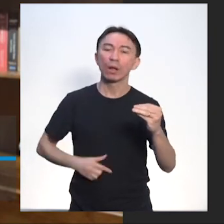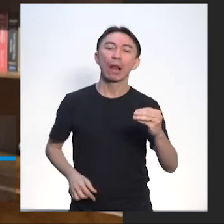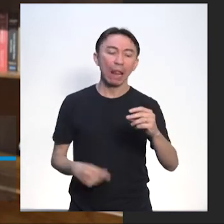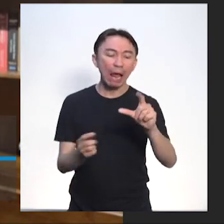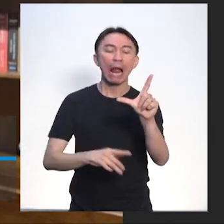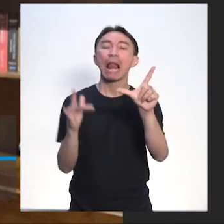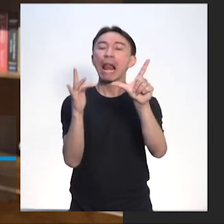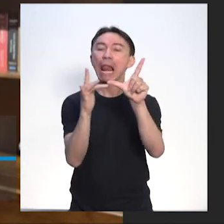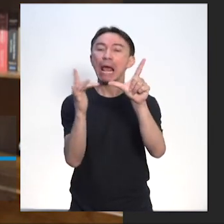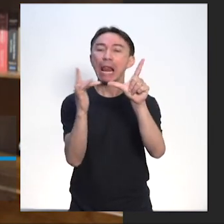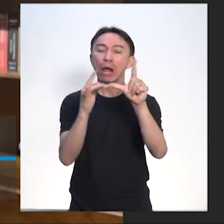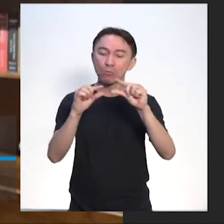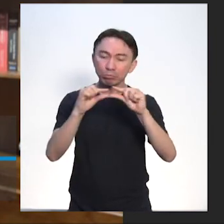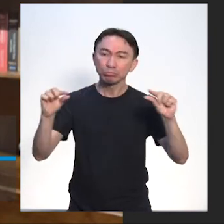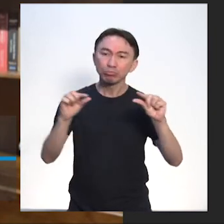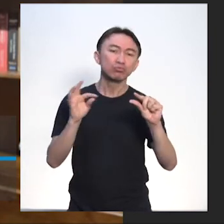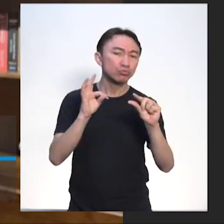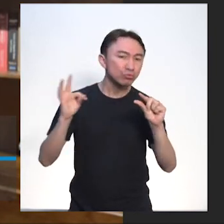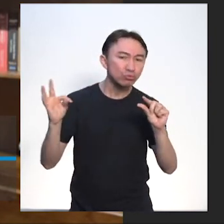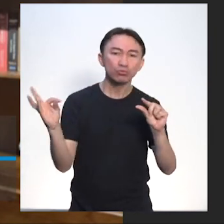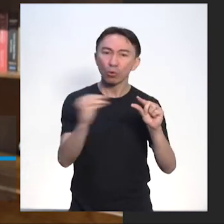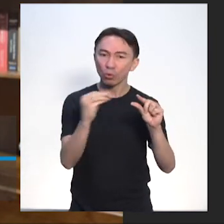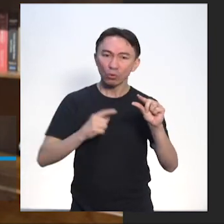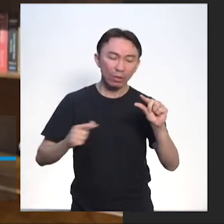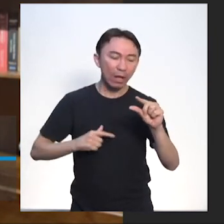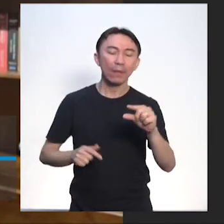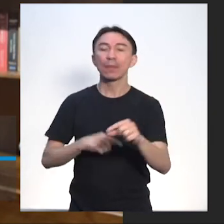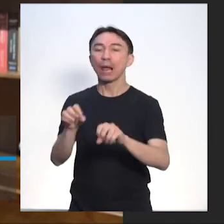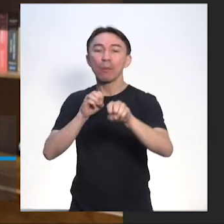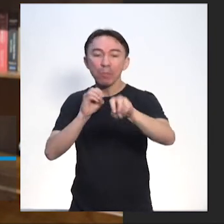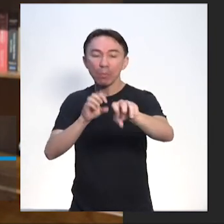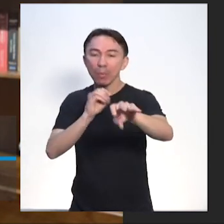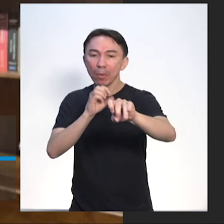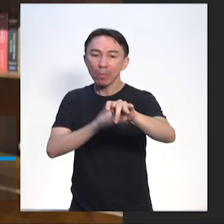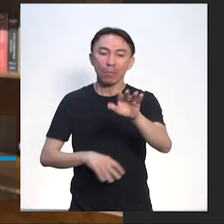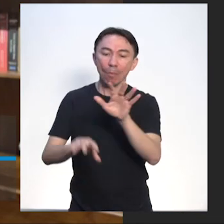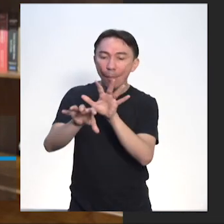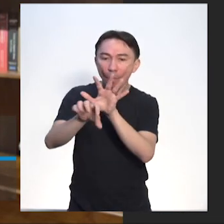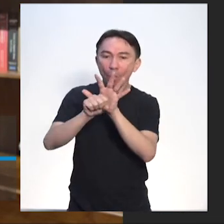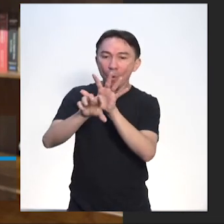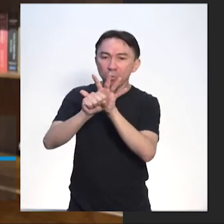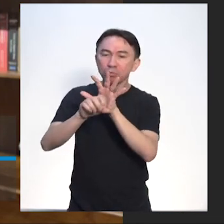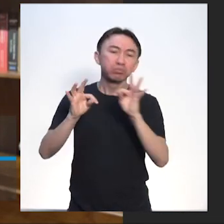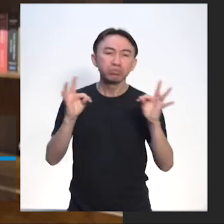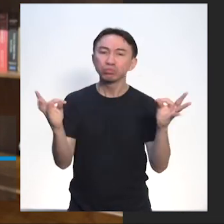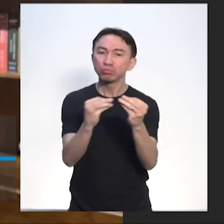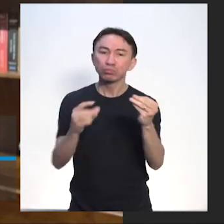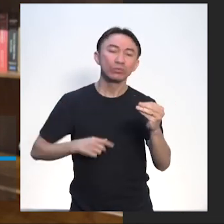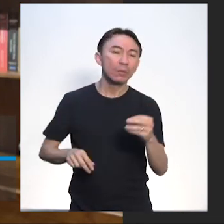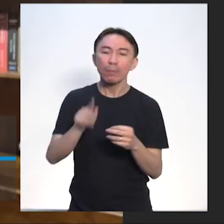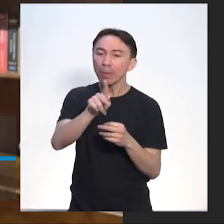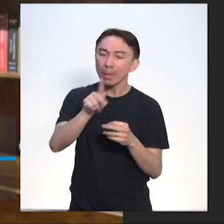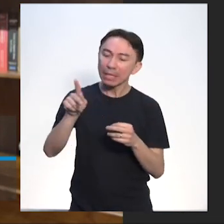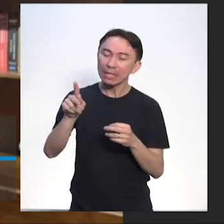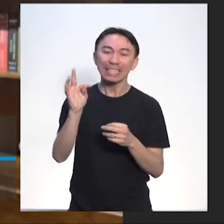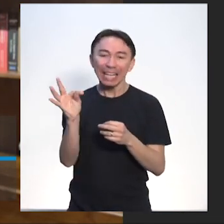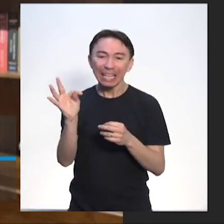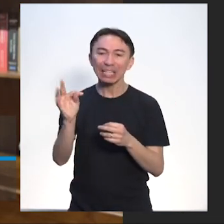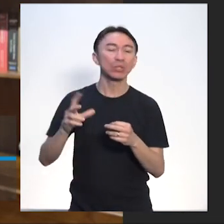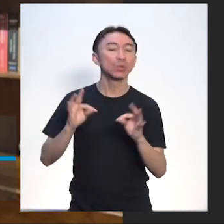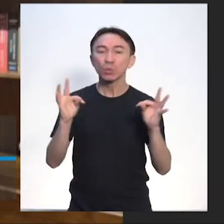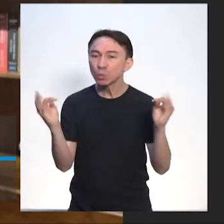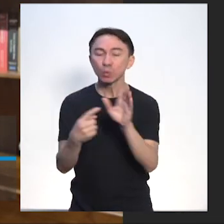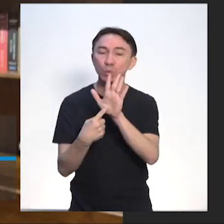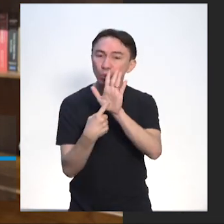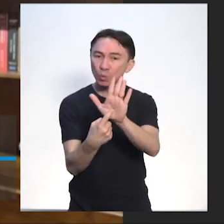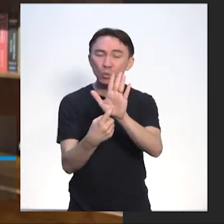aulas dadas e gravadas, todas. Até hoje estão lá. A apresentação do PPT, todos os PPTs estão lá, é um